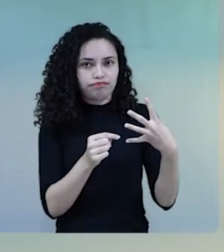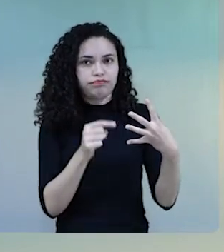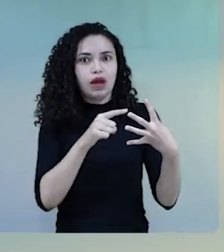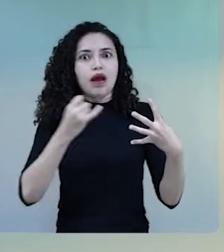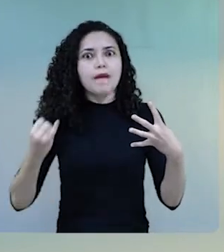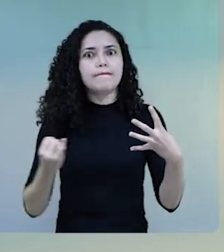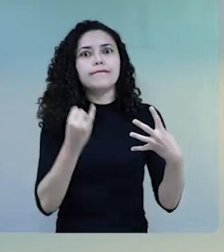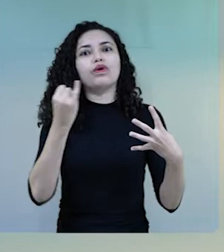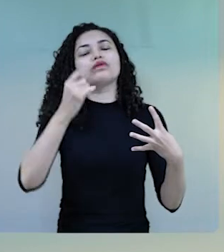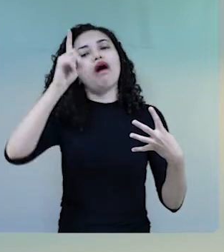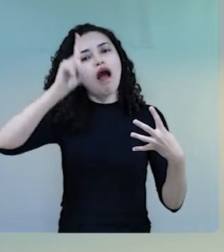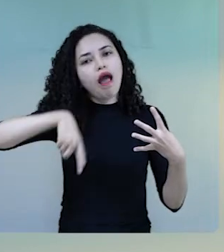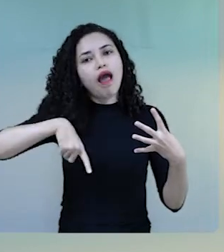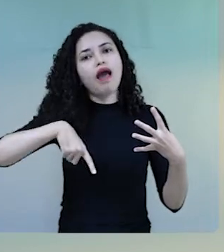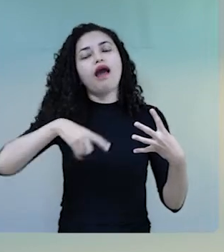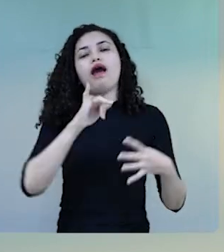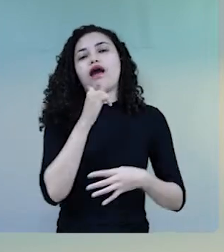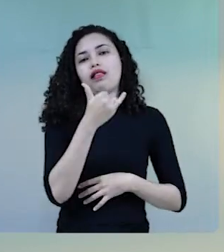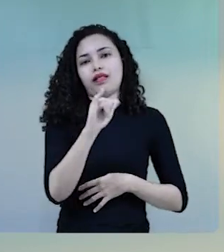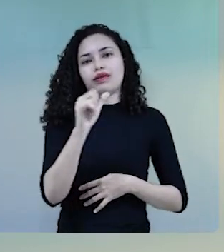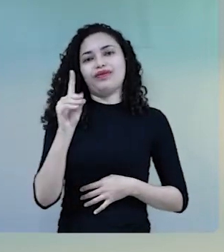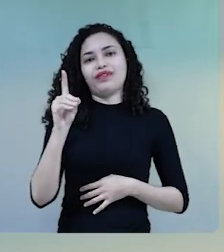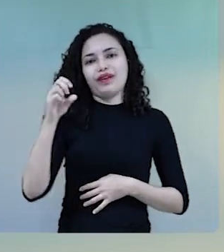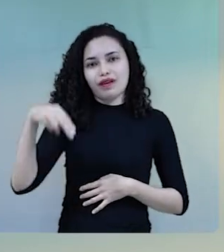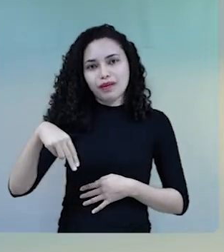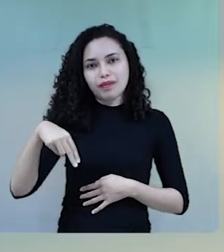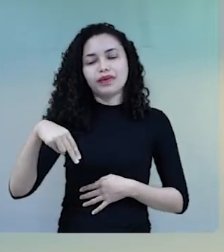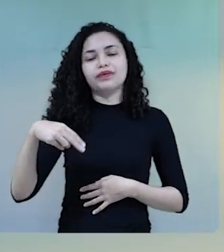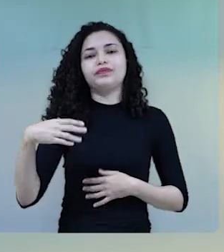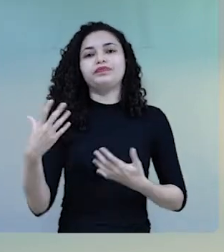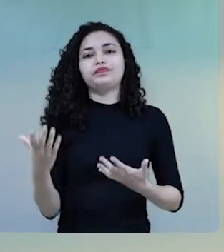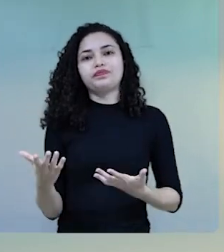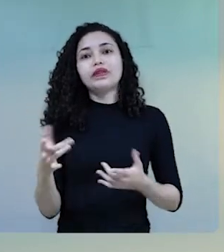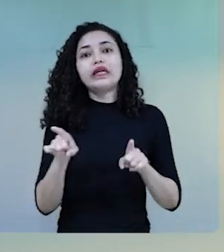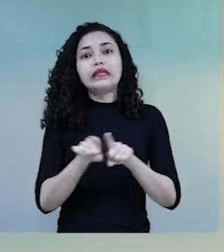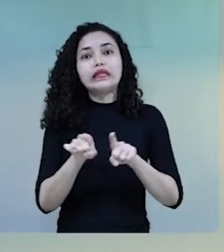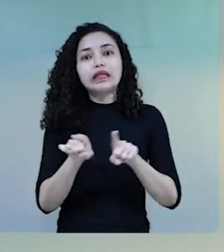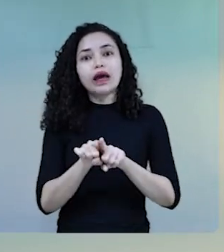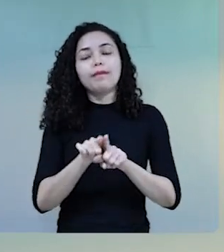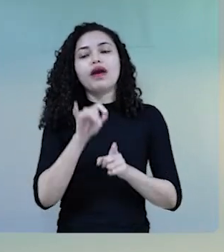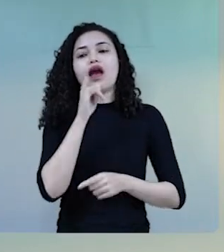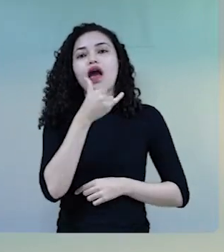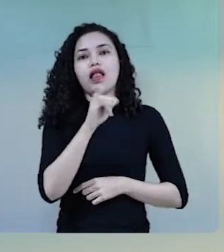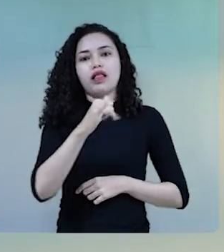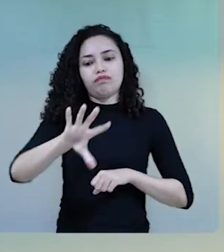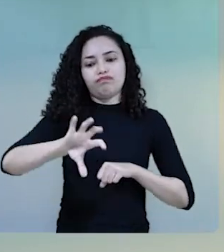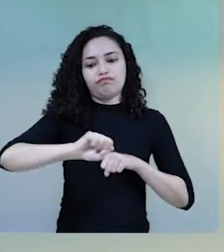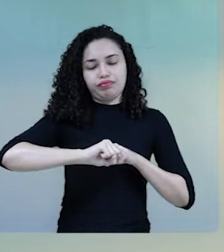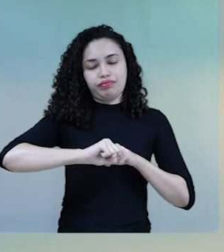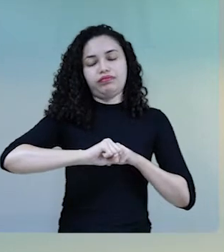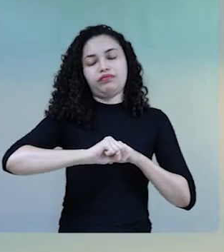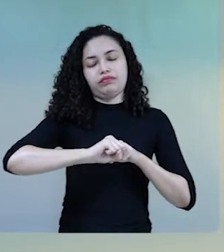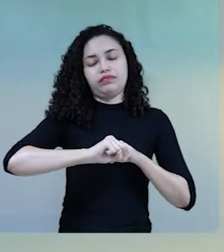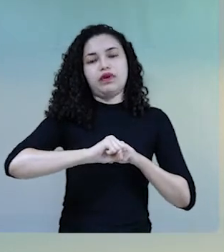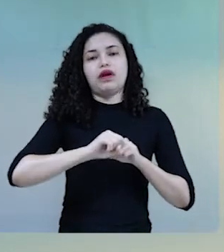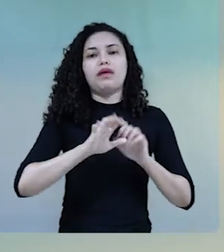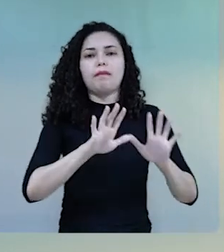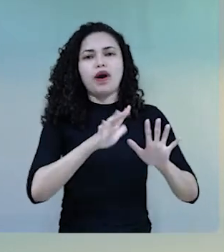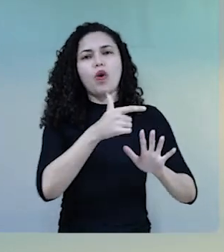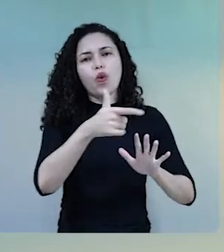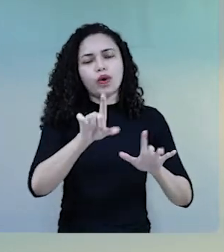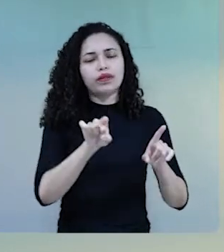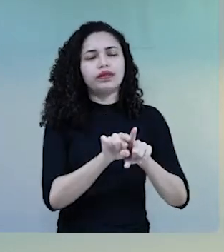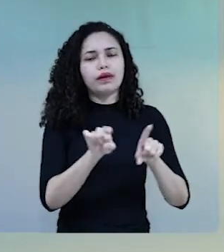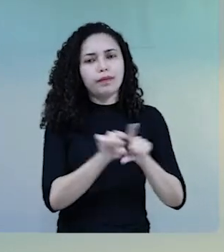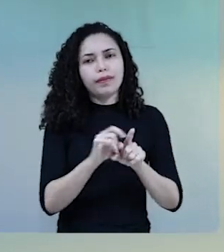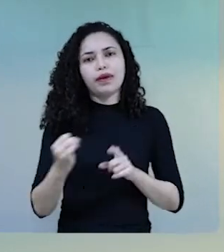é a eletrodinâmica, tá bom? Tem o magnetismo também que é importante, o eletromagnetismo também, e a eletrostática também não deixa de ser importante, tá